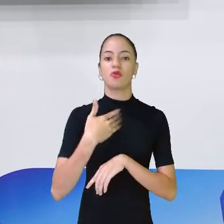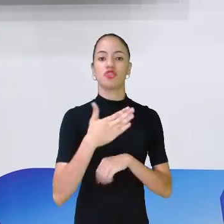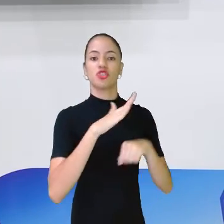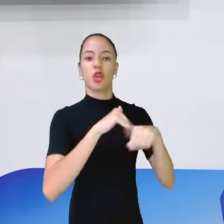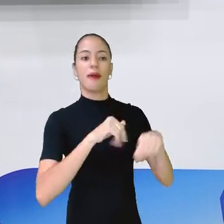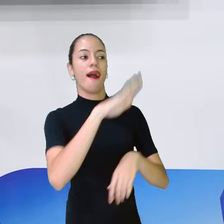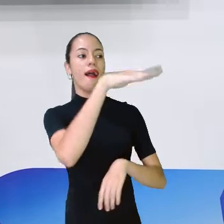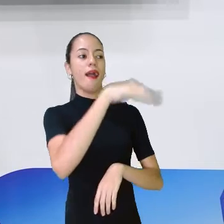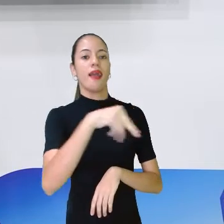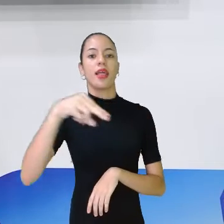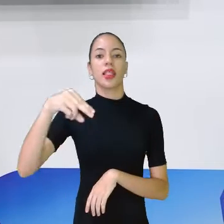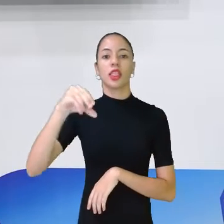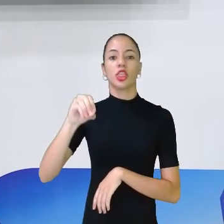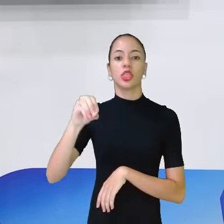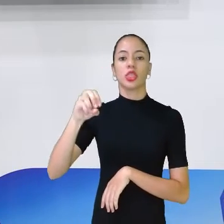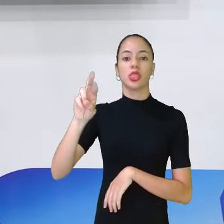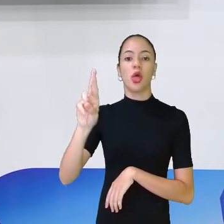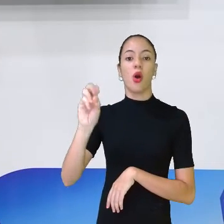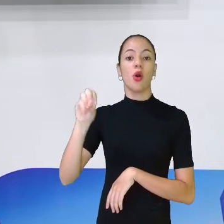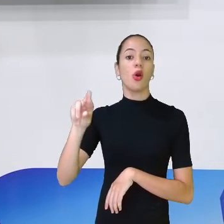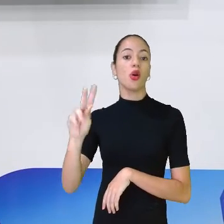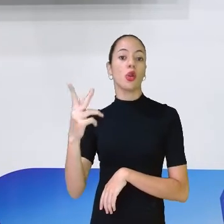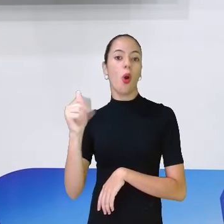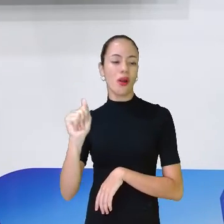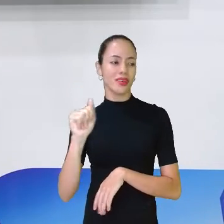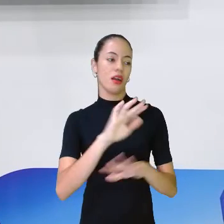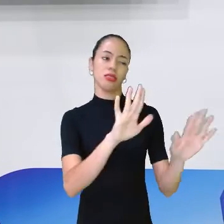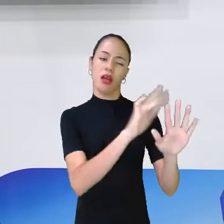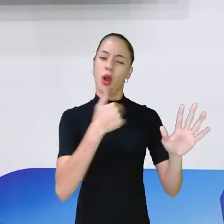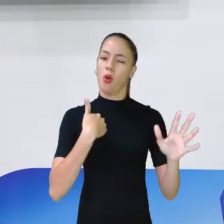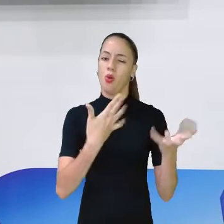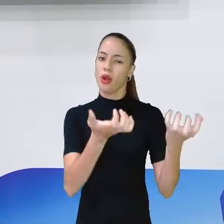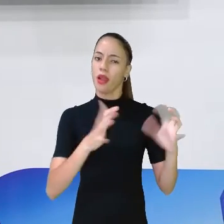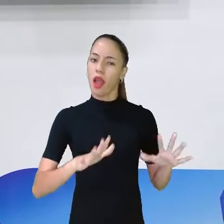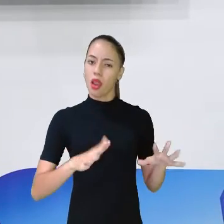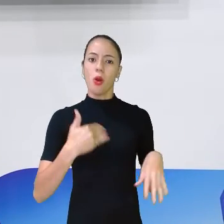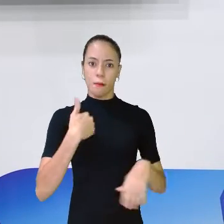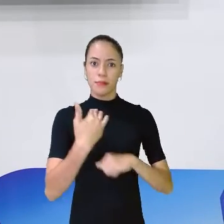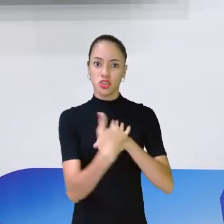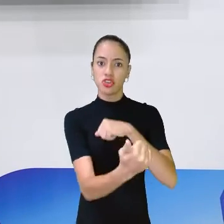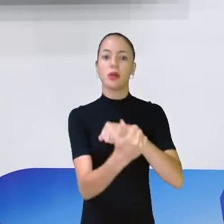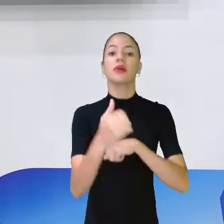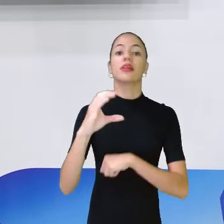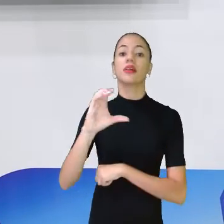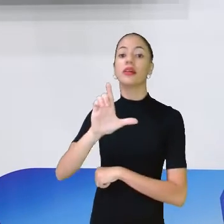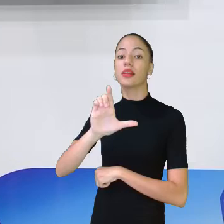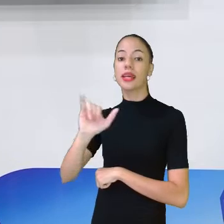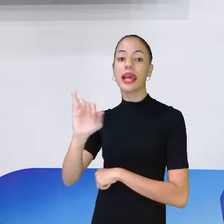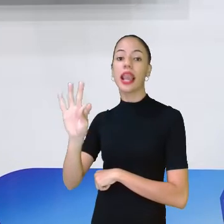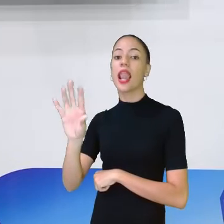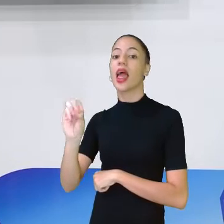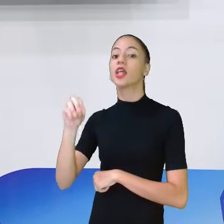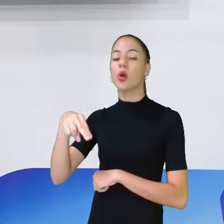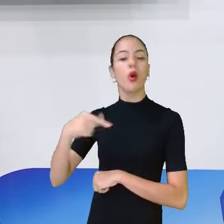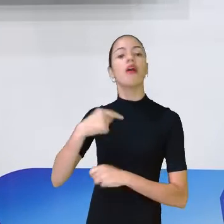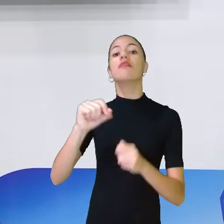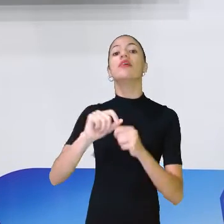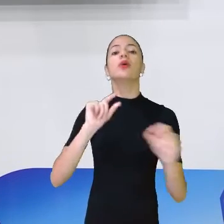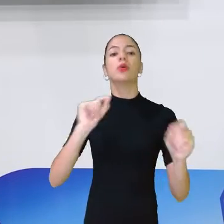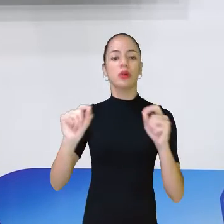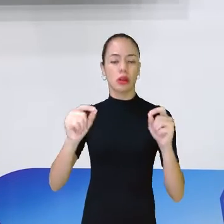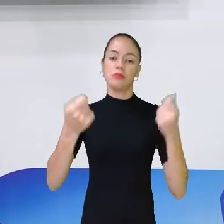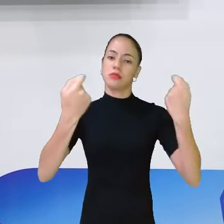Noronha, ele não gosta. Chama de Cleiton, chama pelo meu nome, a gente teria que respeitá-lo e começá-lo a